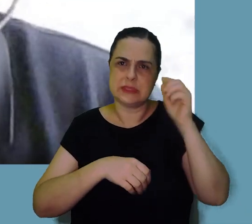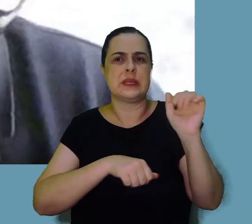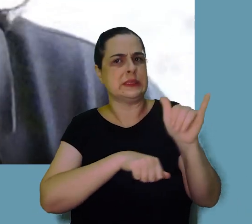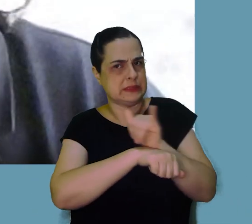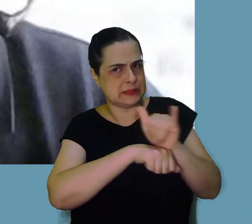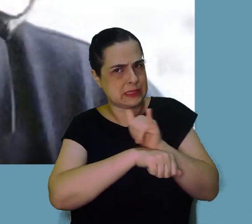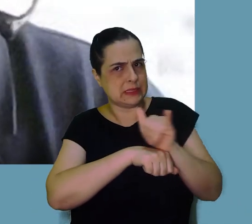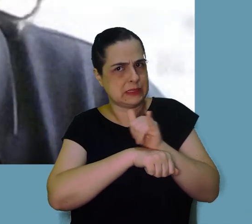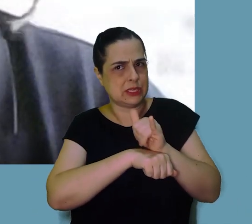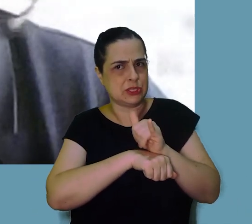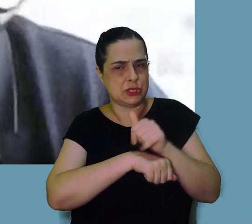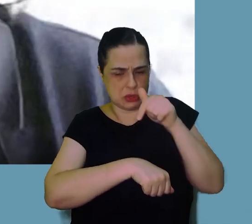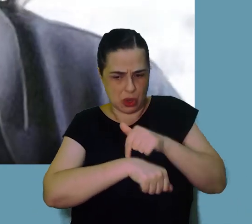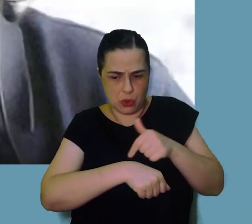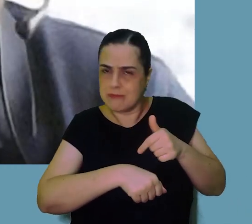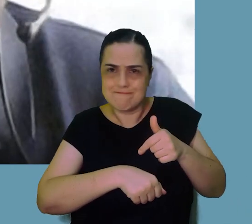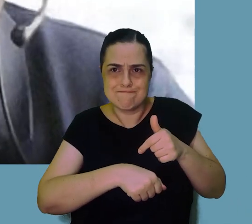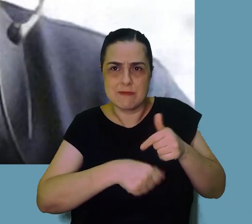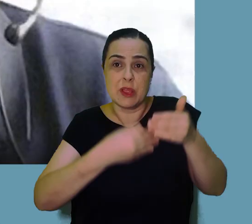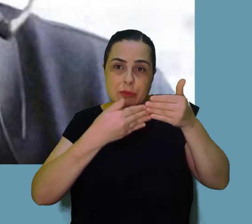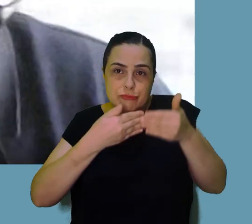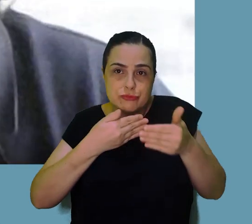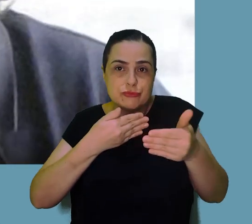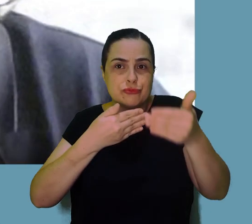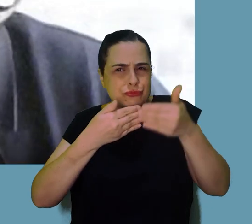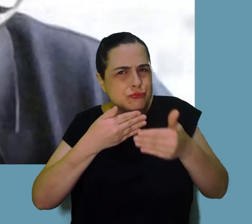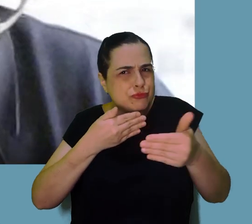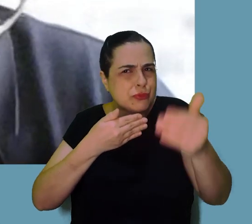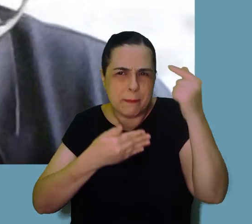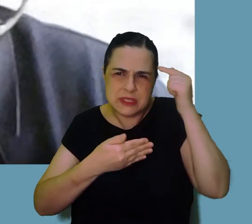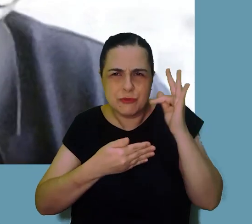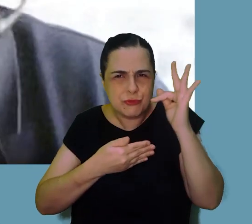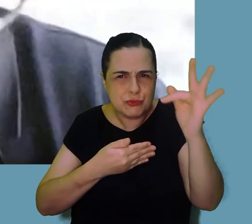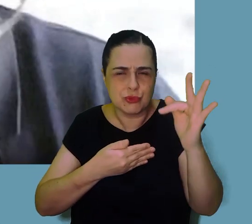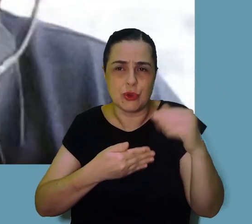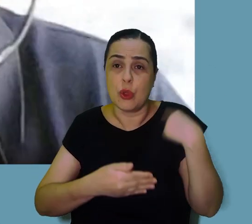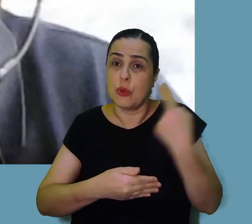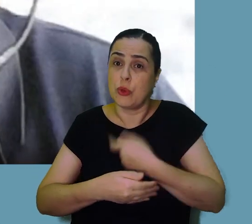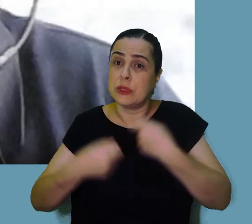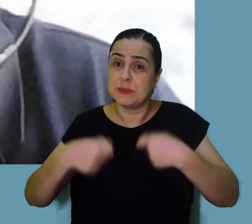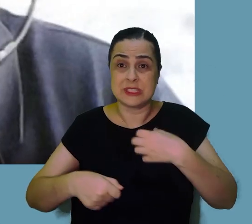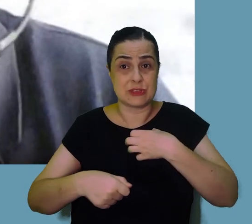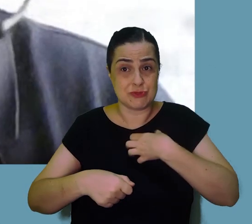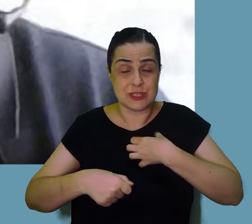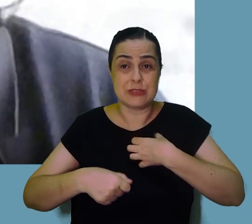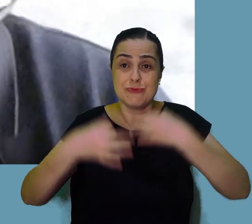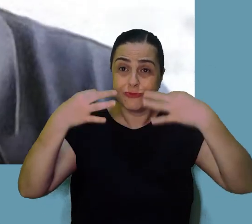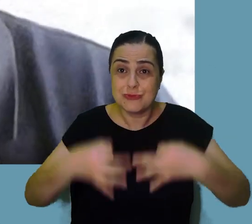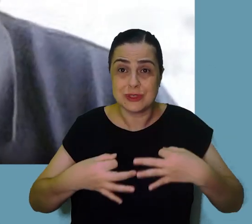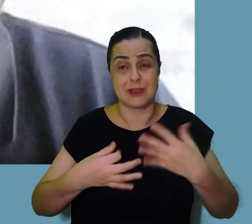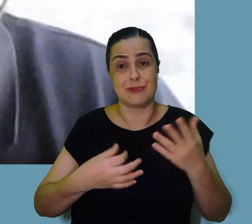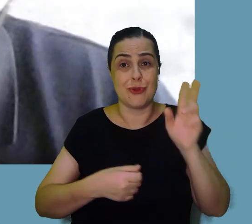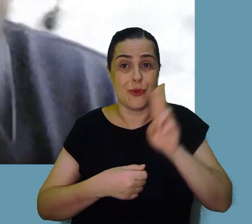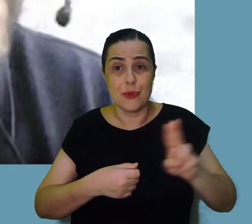prazo. Então, não precisamos inventar a roda. O que a gente precisa fazer é usar a roda de maneira diferente, porque da forma